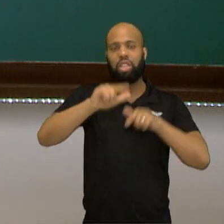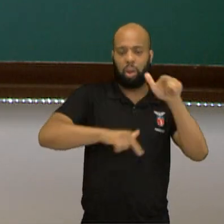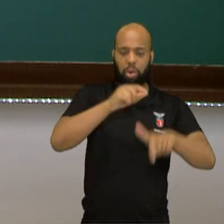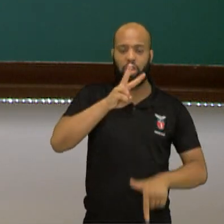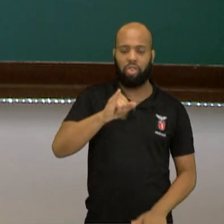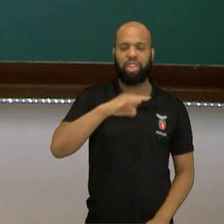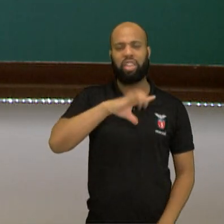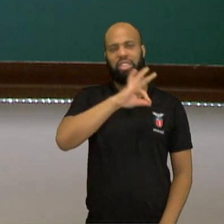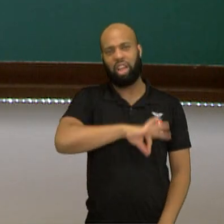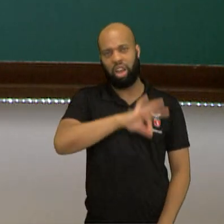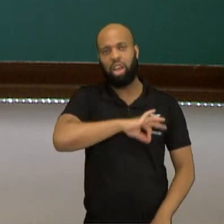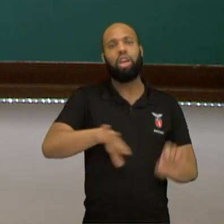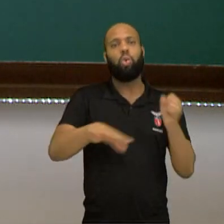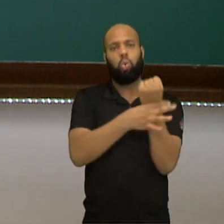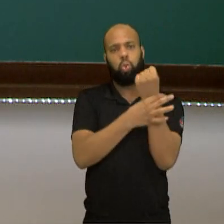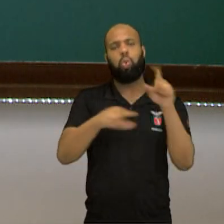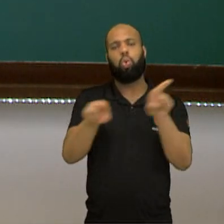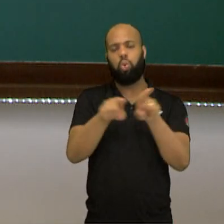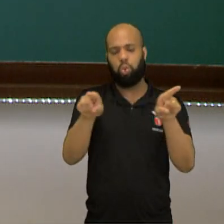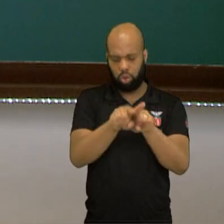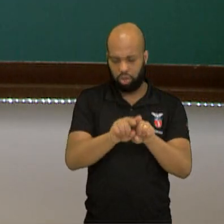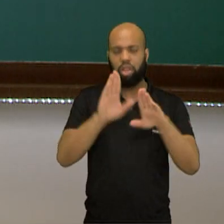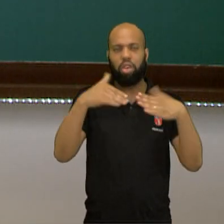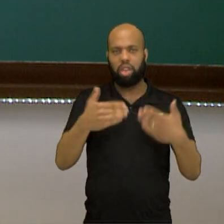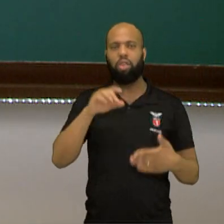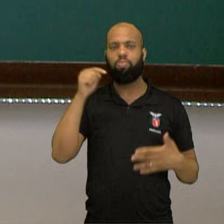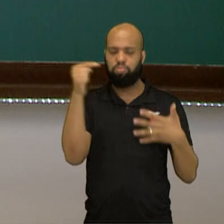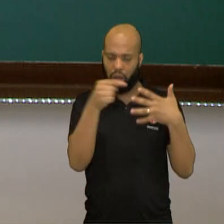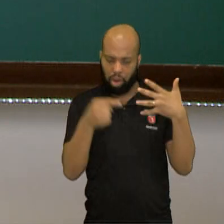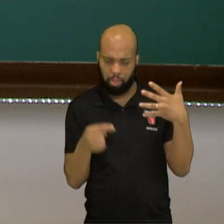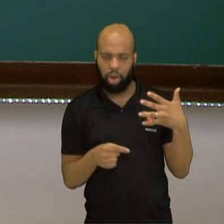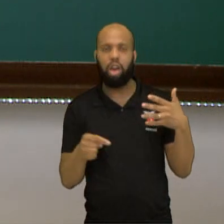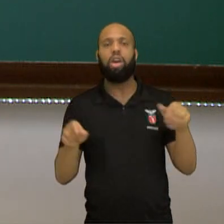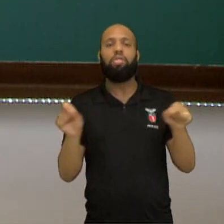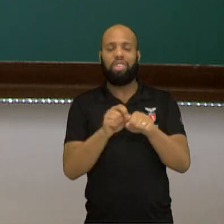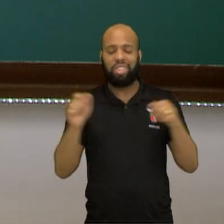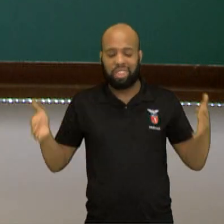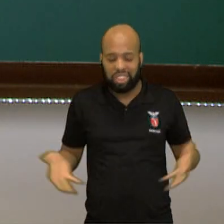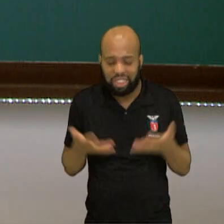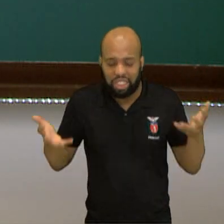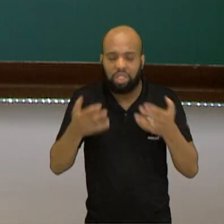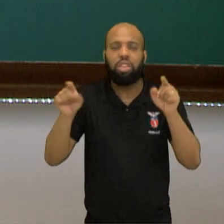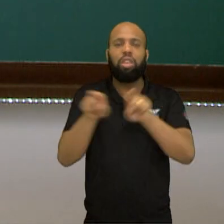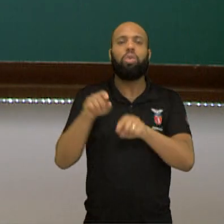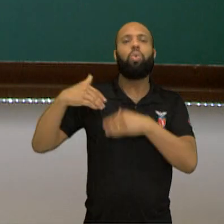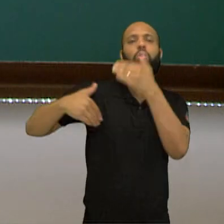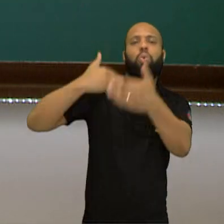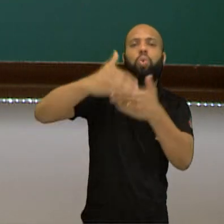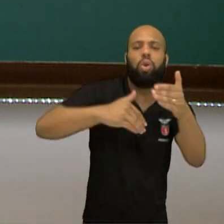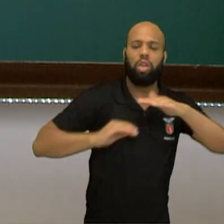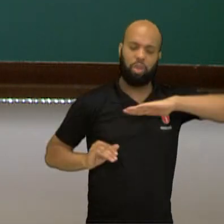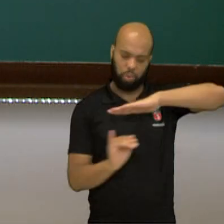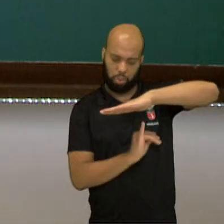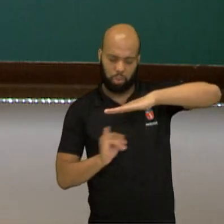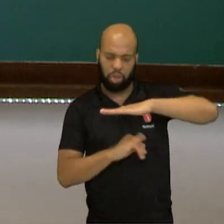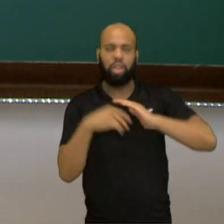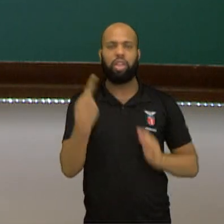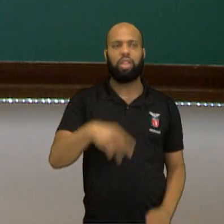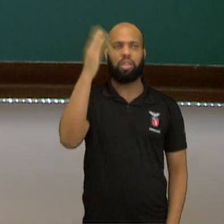Então, segurança e estabilidade para o trabalhador e mais incentivos ao desenvolvimento industrial no